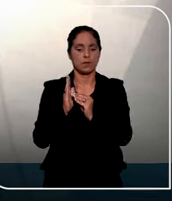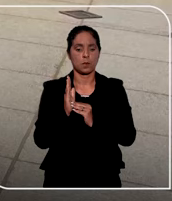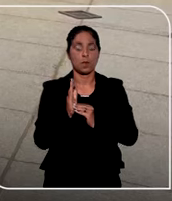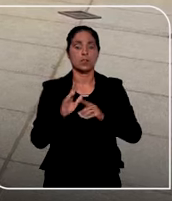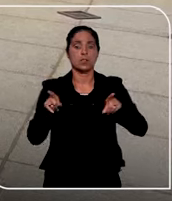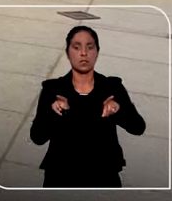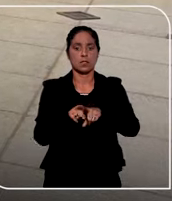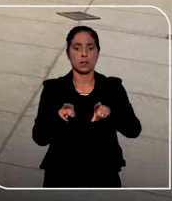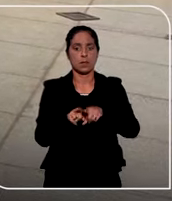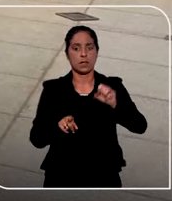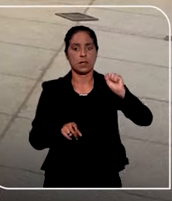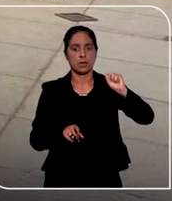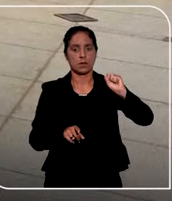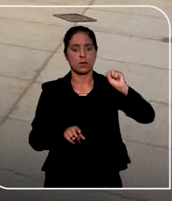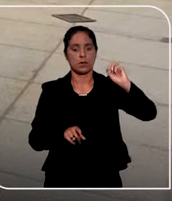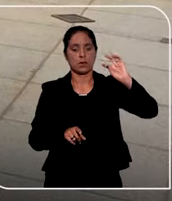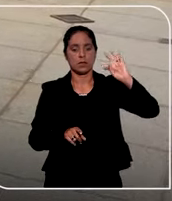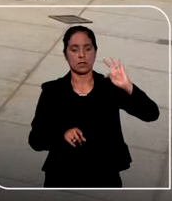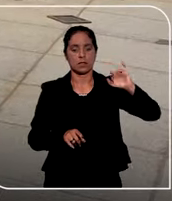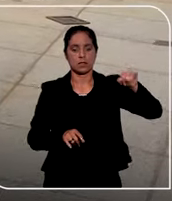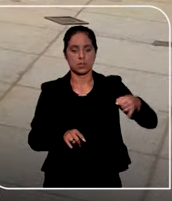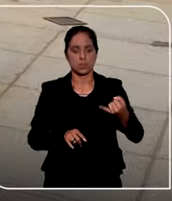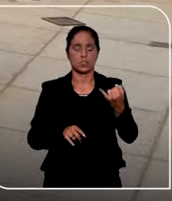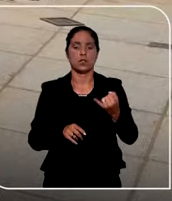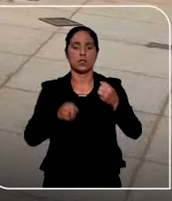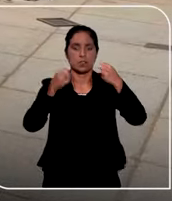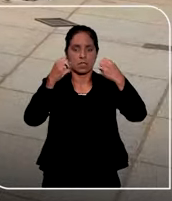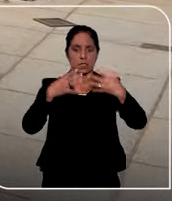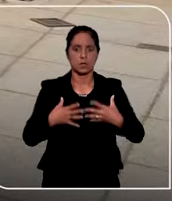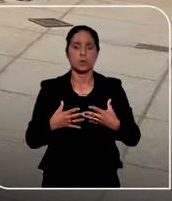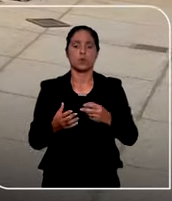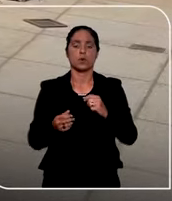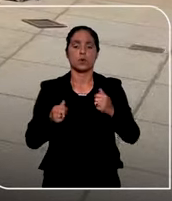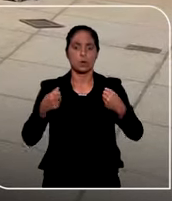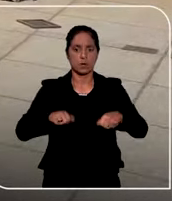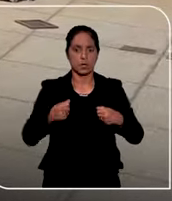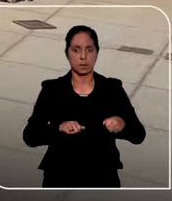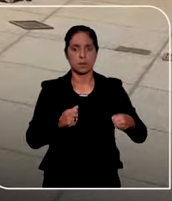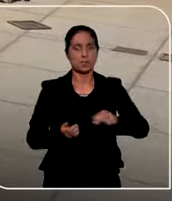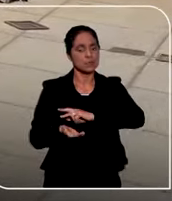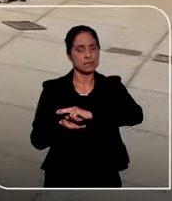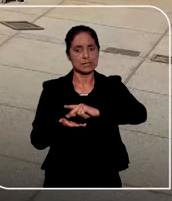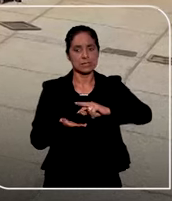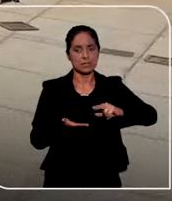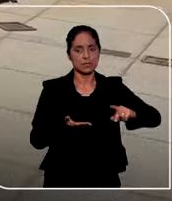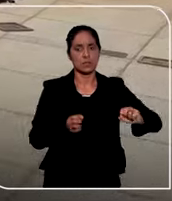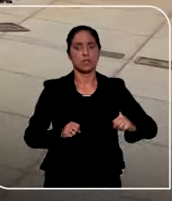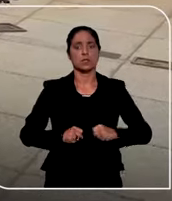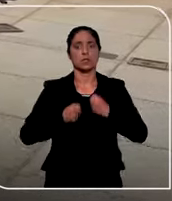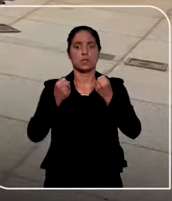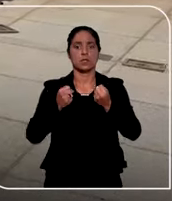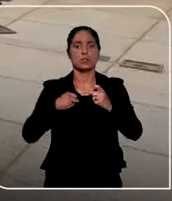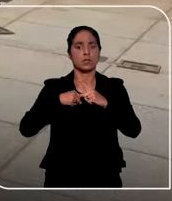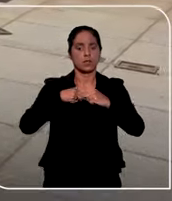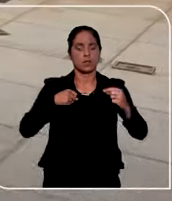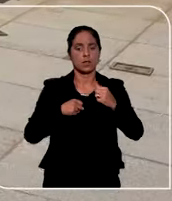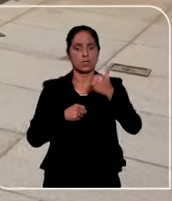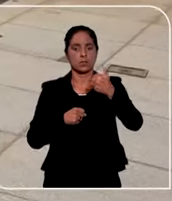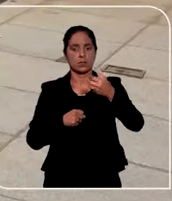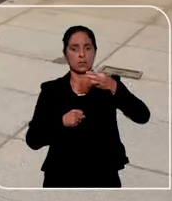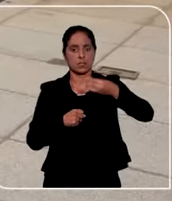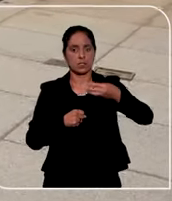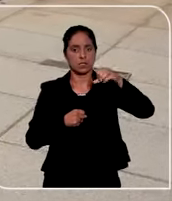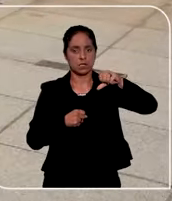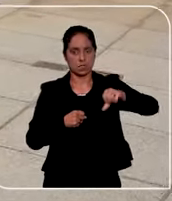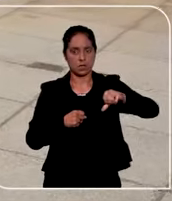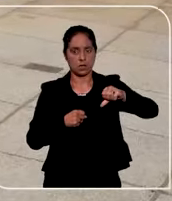lembrou que o Supremo Tribunal Federal declarou a constitucionalidade da aplicação de medidas de execução atípicas previstas no artigo